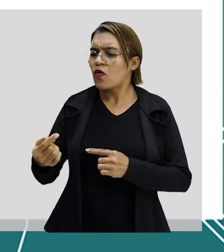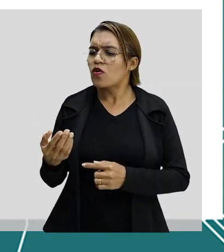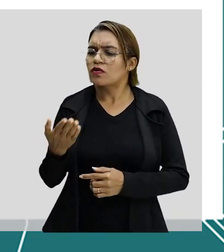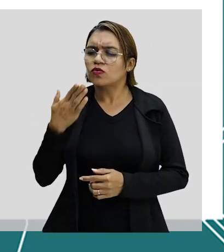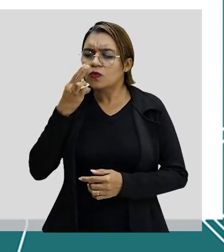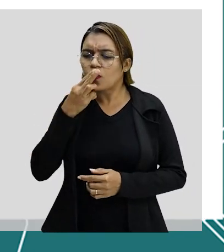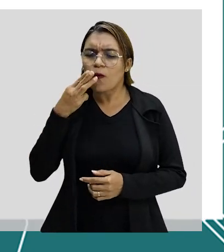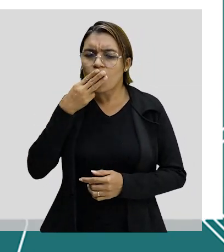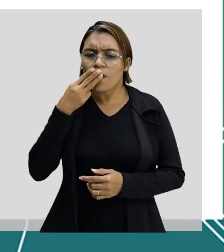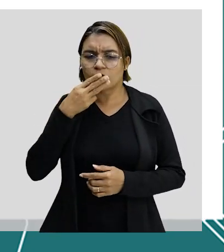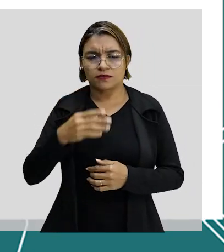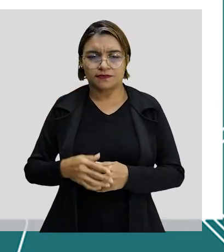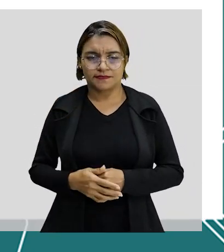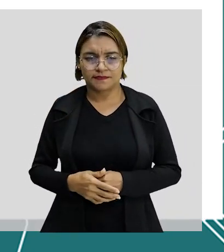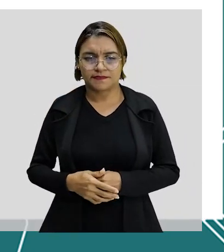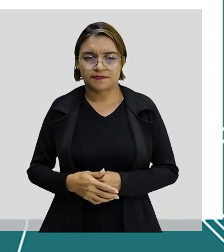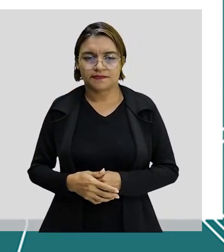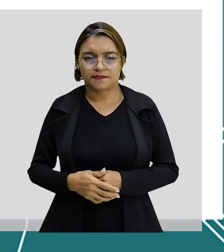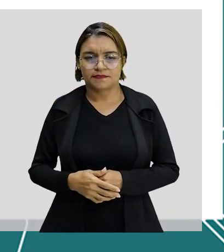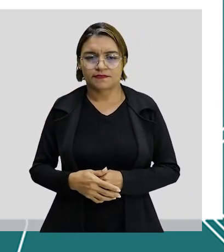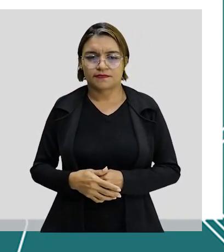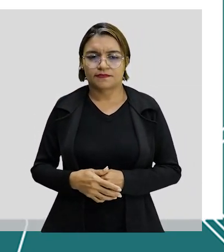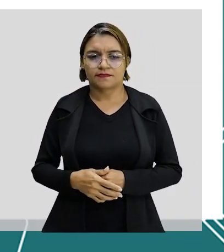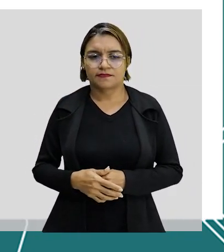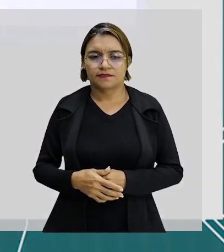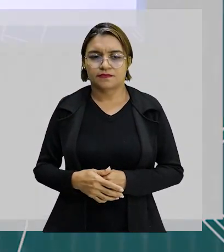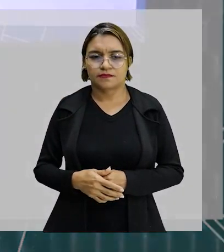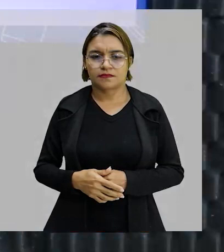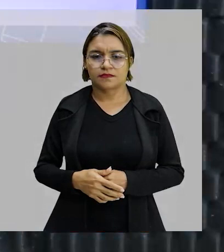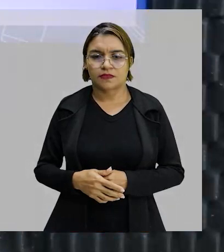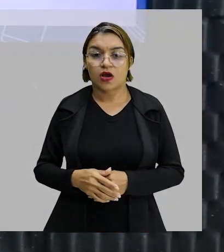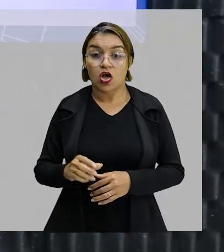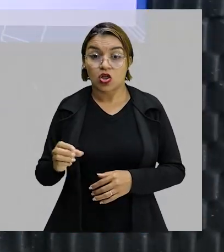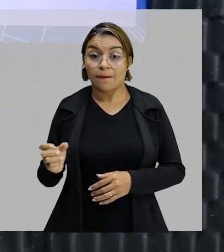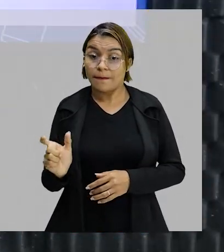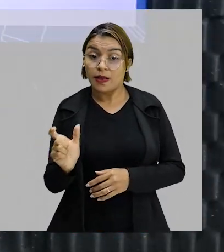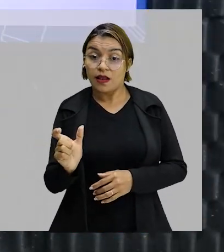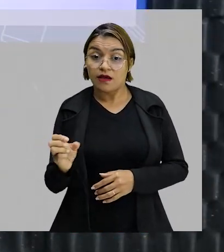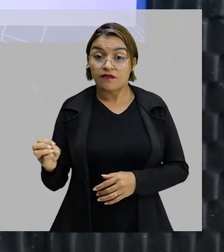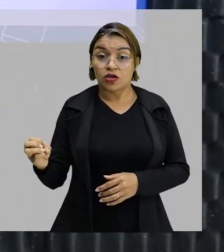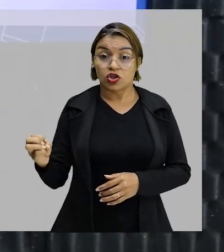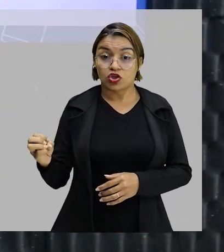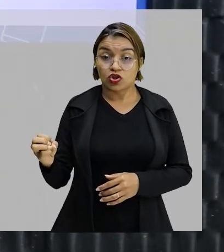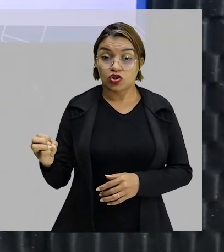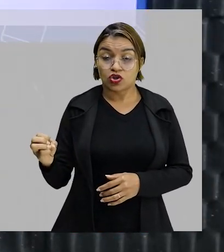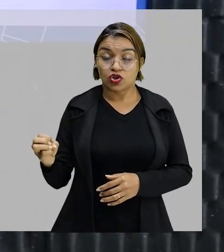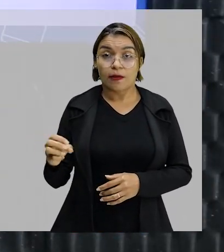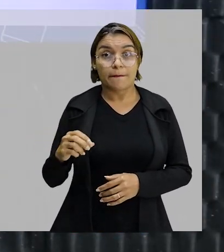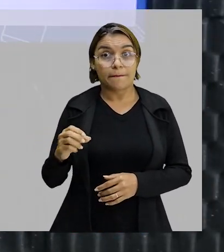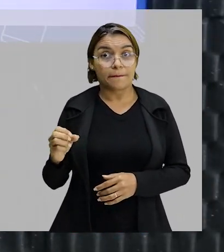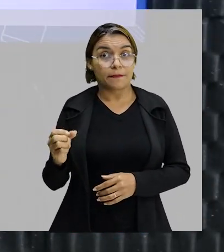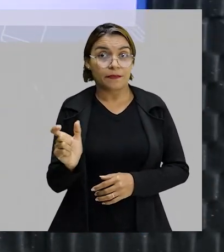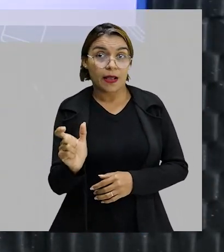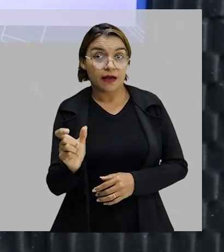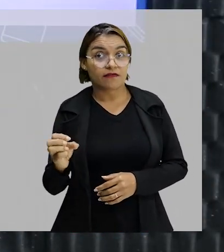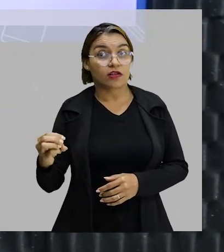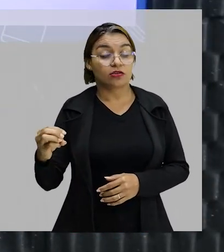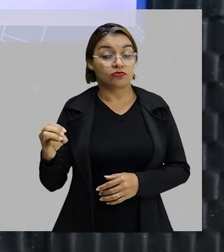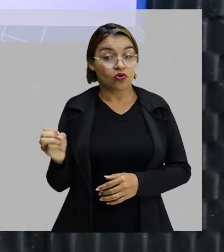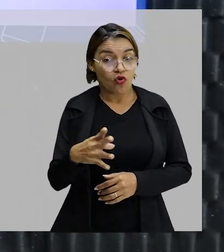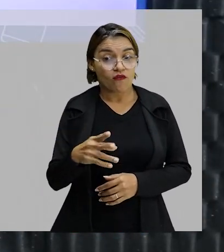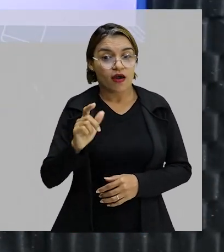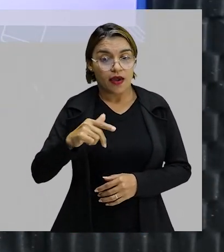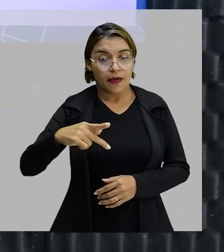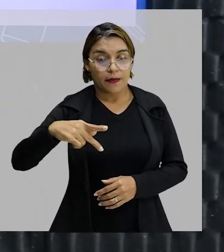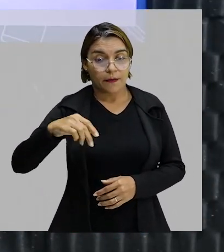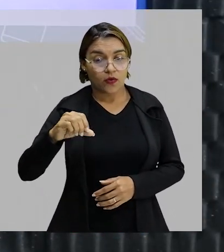sobremesa? Postre, sobremesa, outra palavra nova para o vocabulário de vocês. Então, uma fruta, por